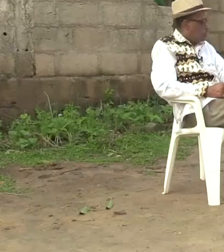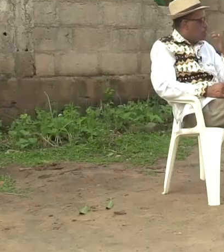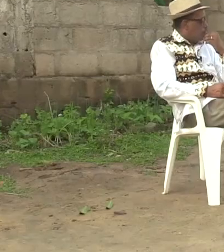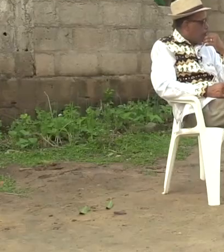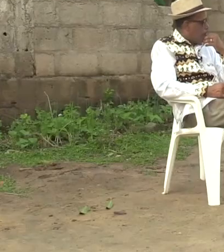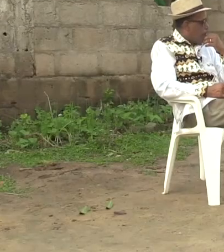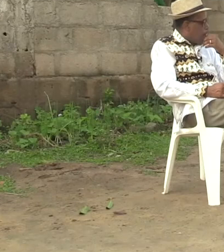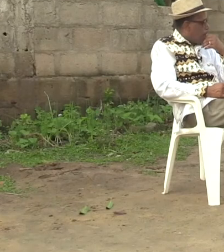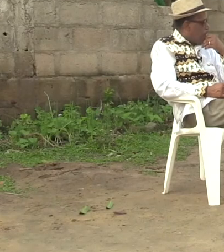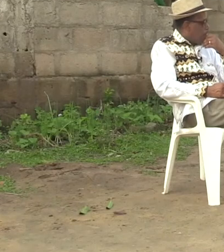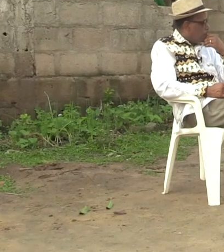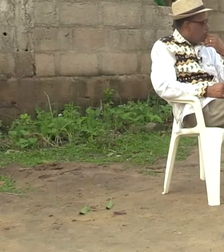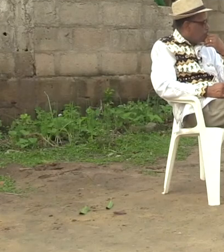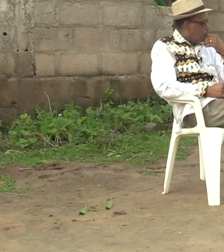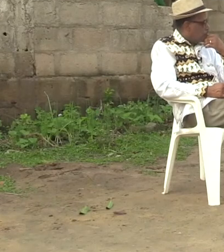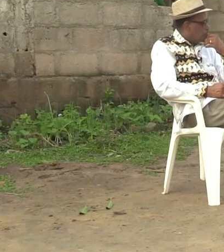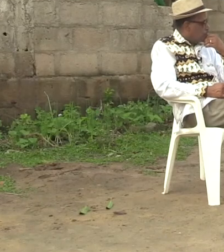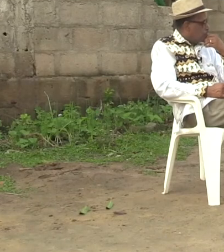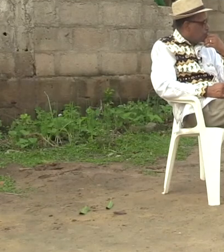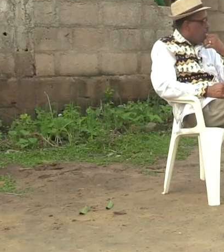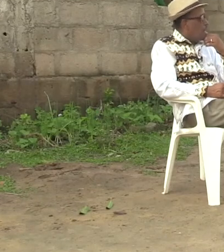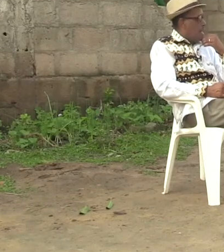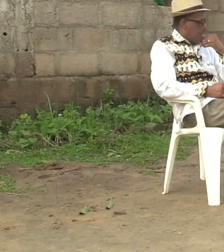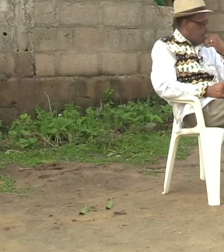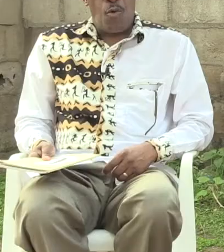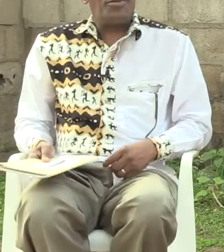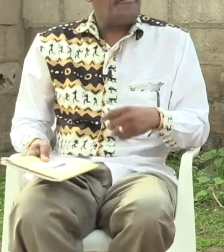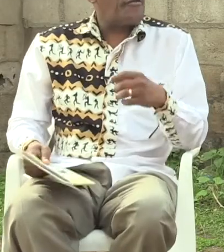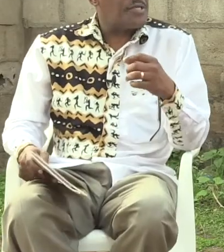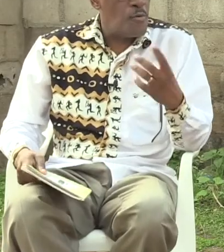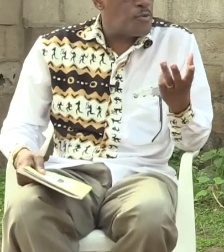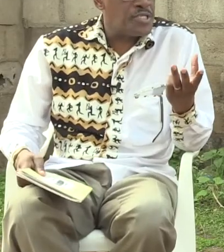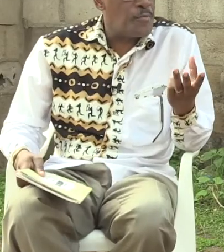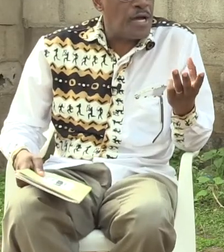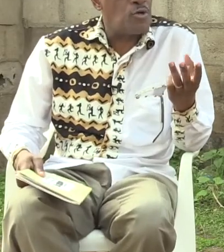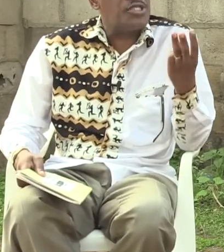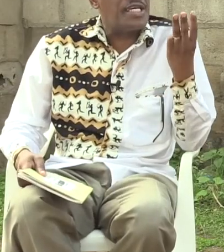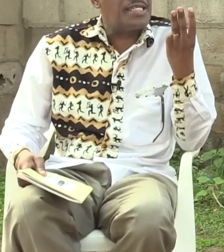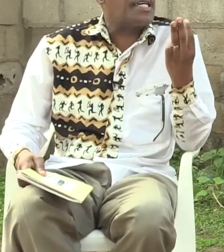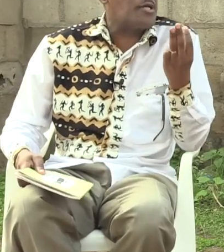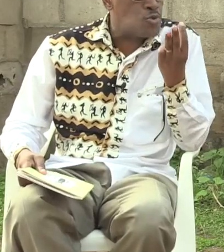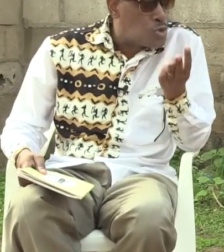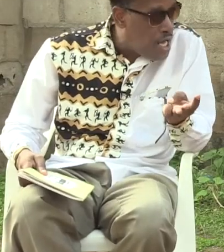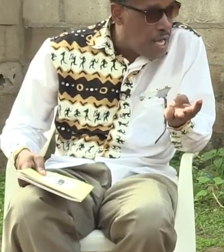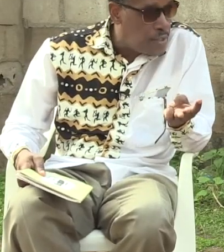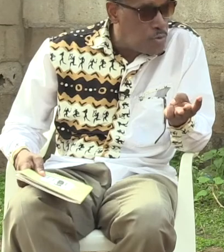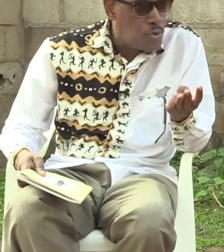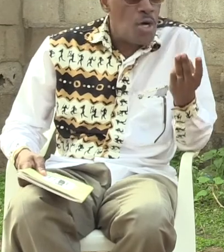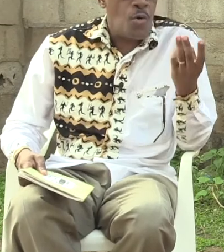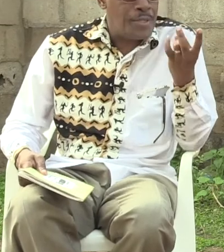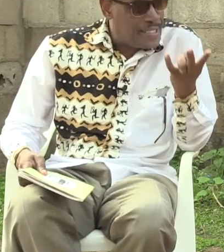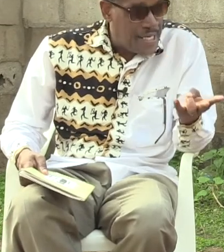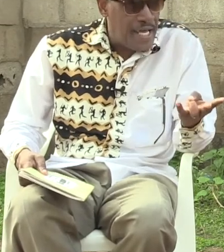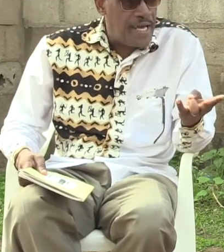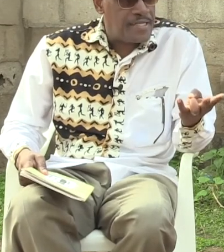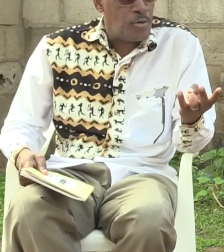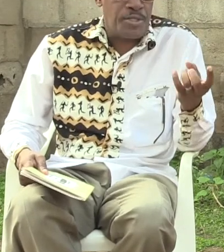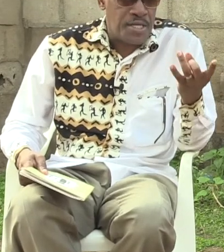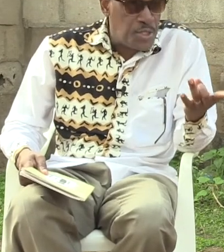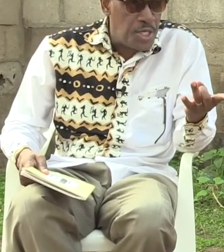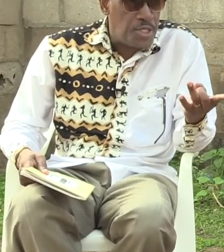filha. Há algum impedimento para pedir a informação? Há, sim. Quando a informação, por exemplo, é considerada segredo do Estado, quando é